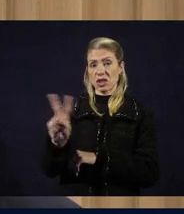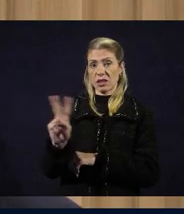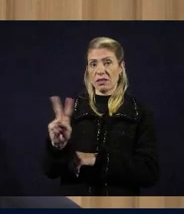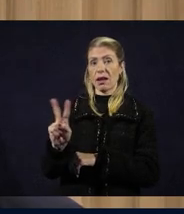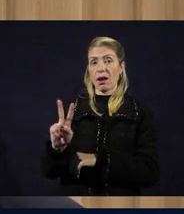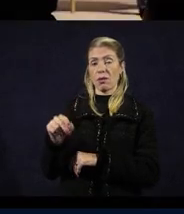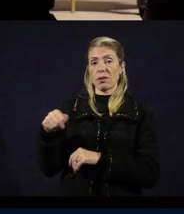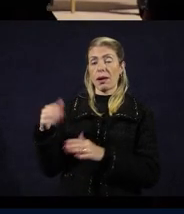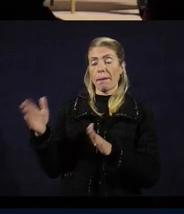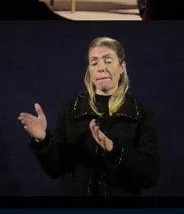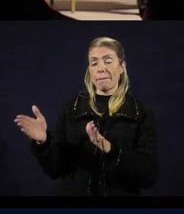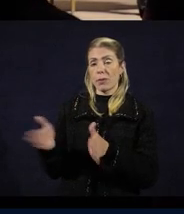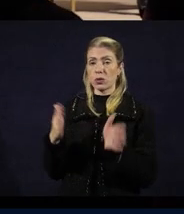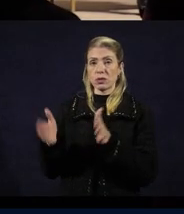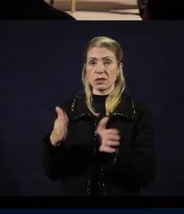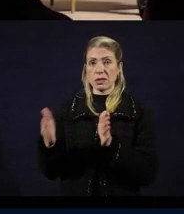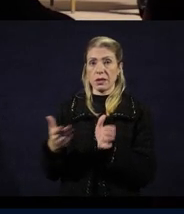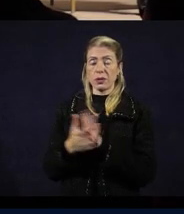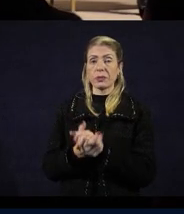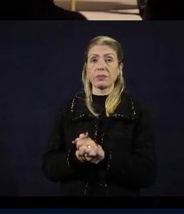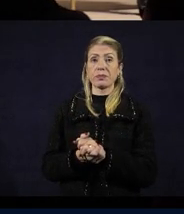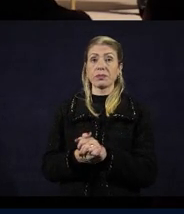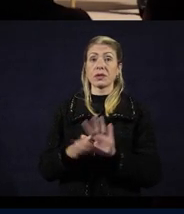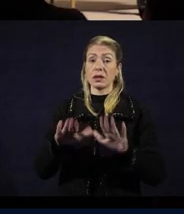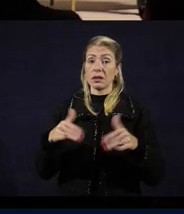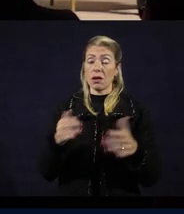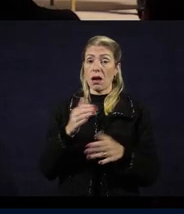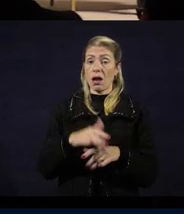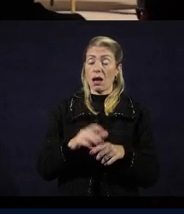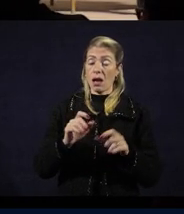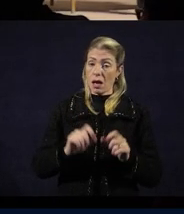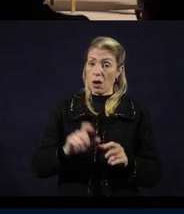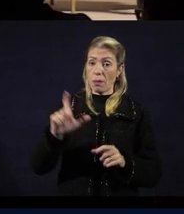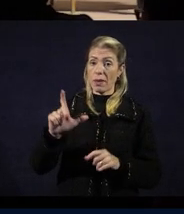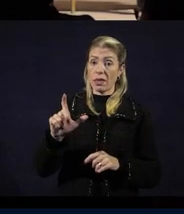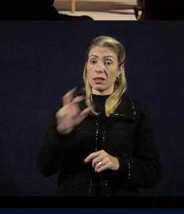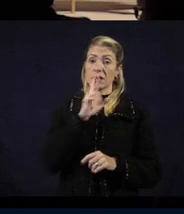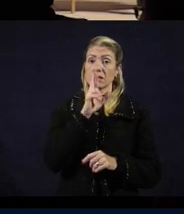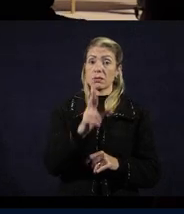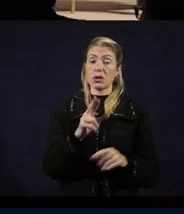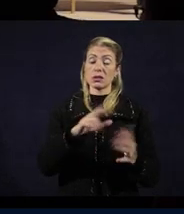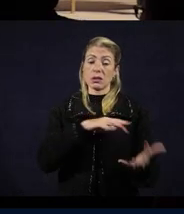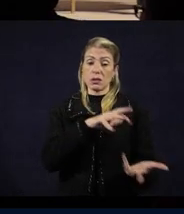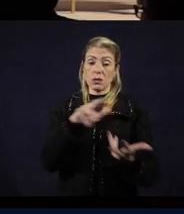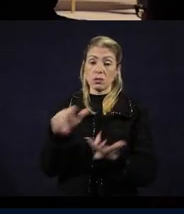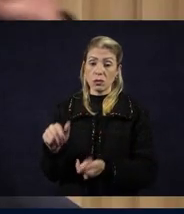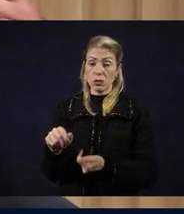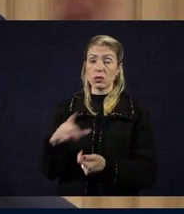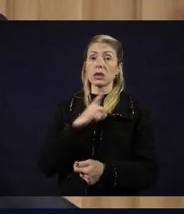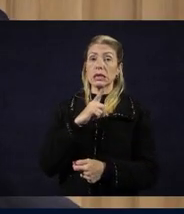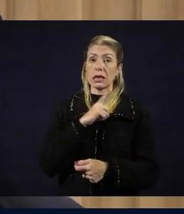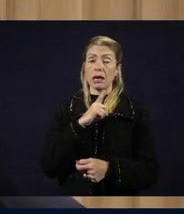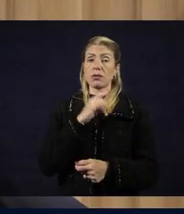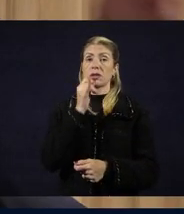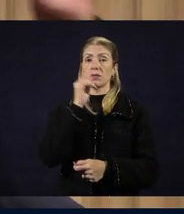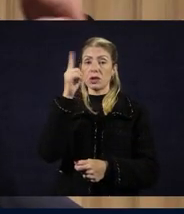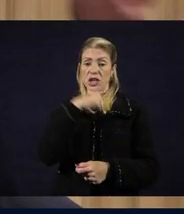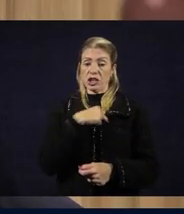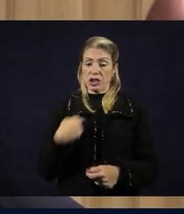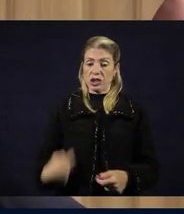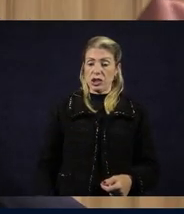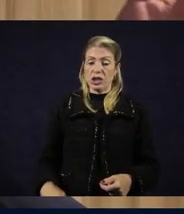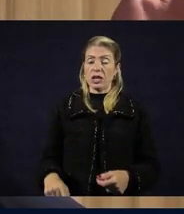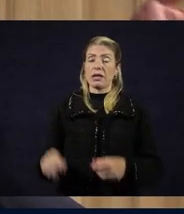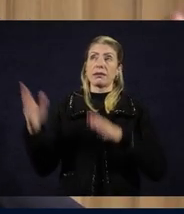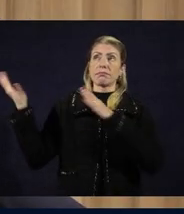nos ajudar nessa resposta a gente enxerga que o mundo tem sim né tudo que a gente viu na China essa